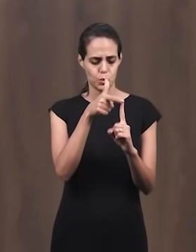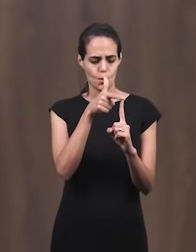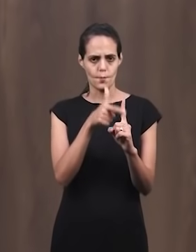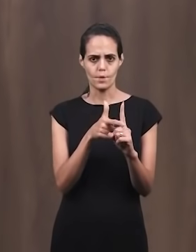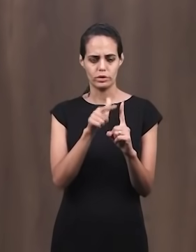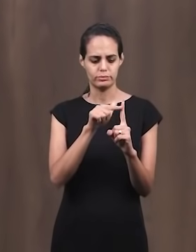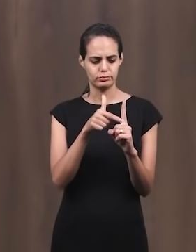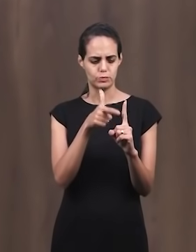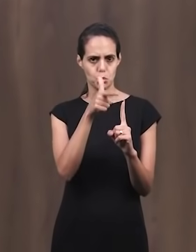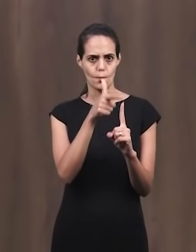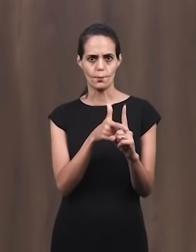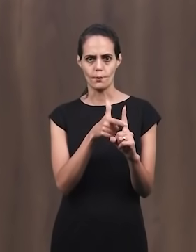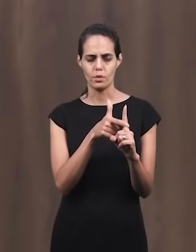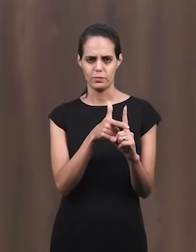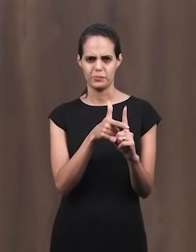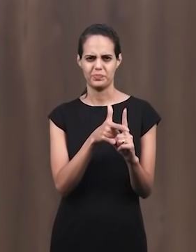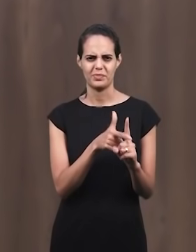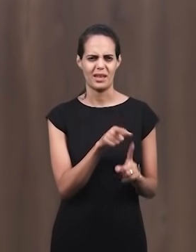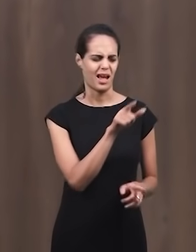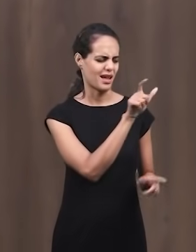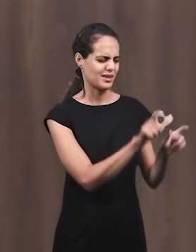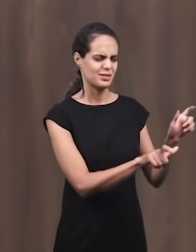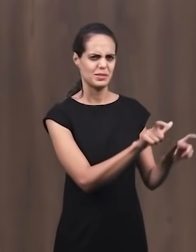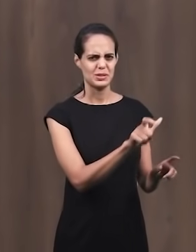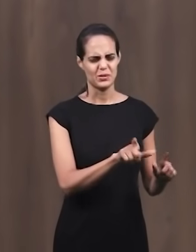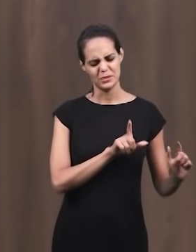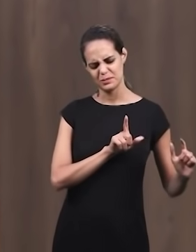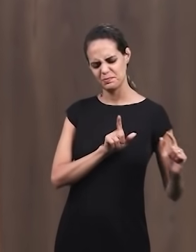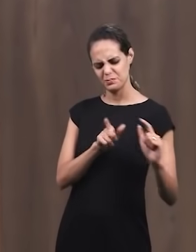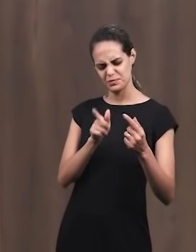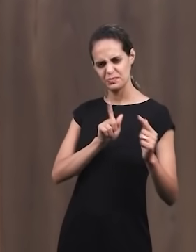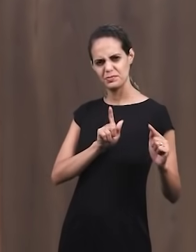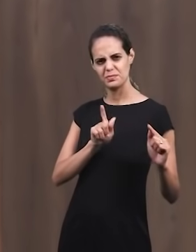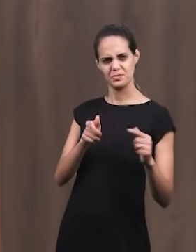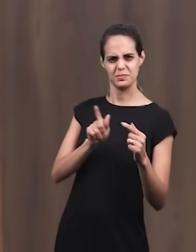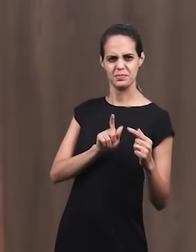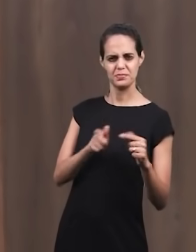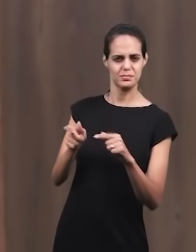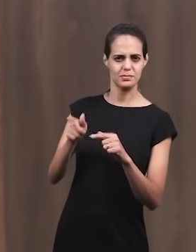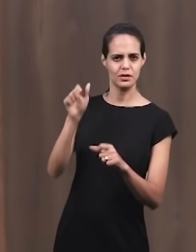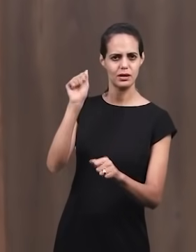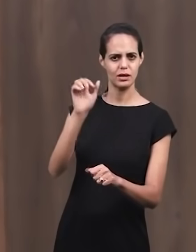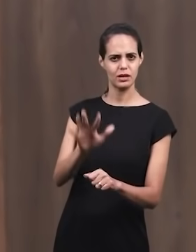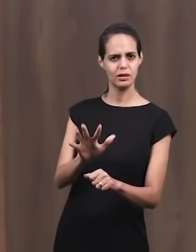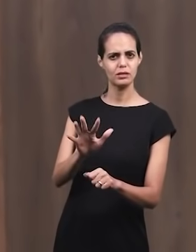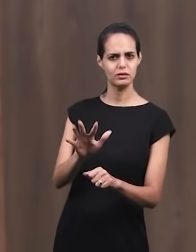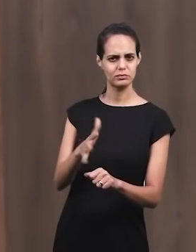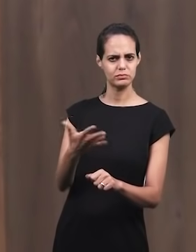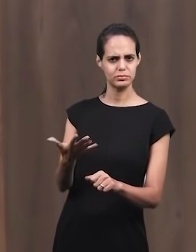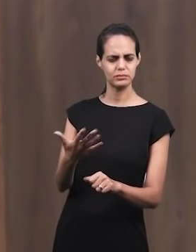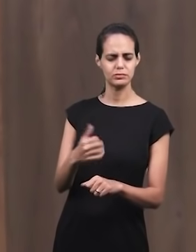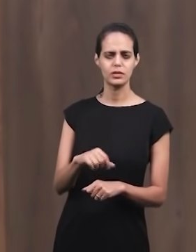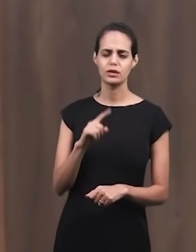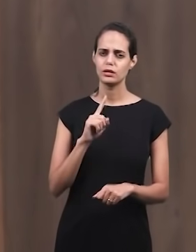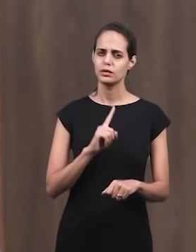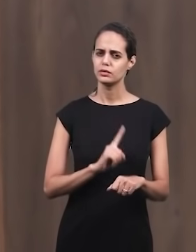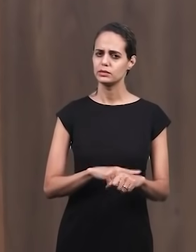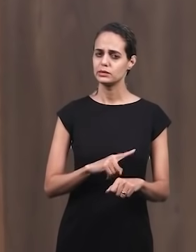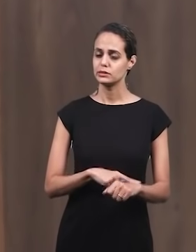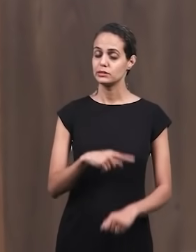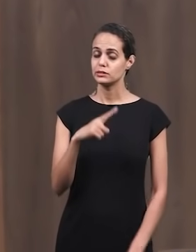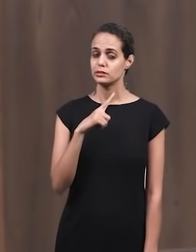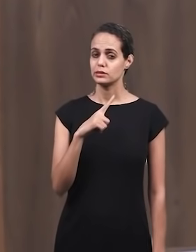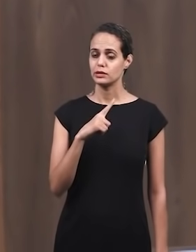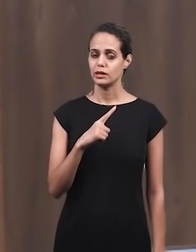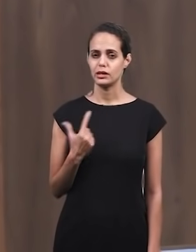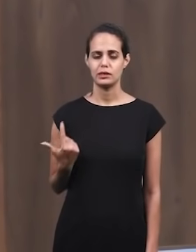era provocada por isso, por não conseguir gerar os filhos. E às vezes existem situações na nossa vida que